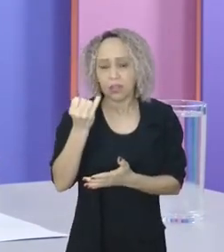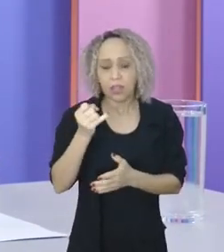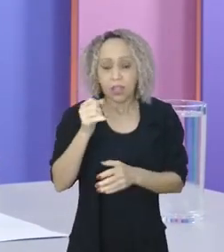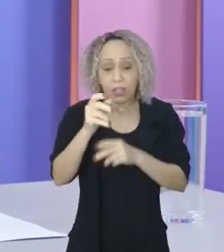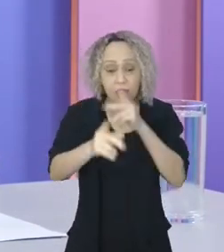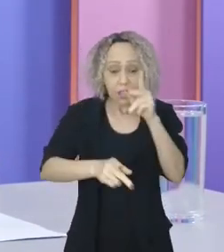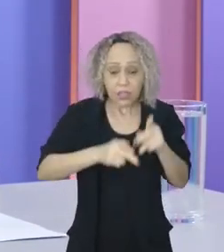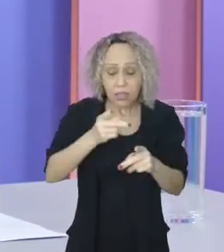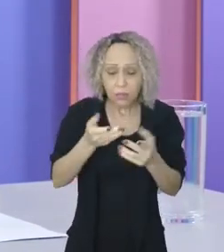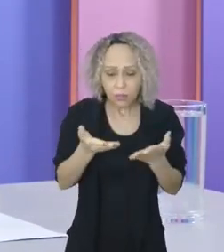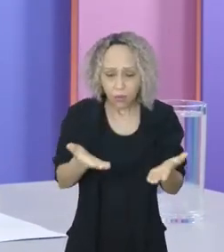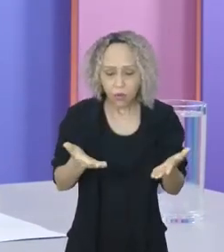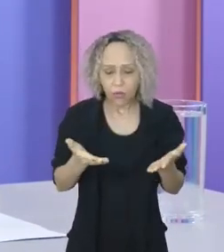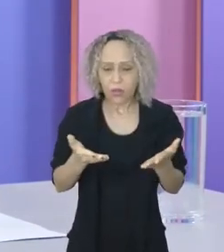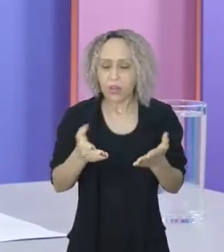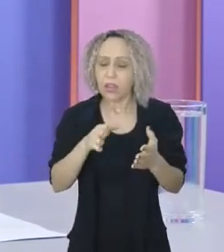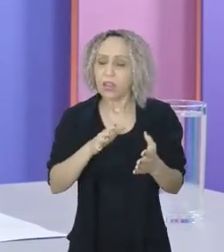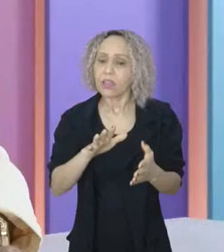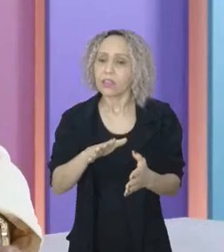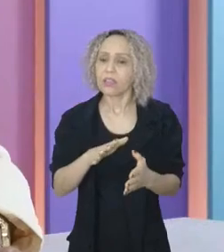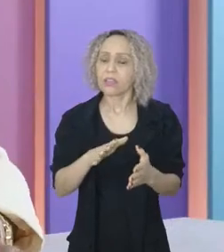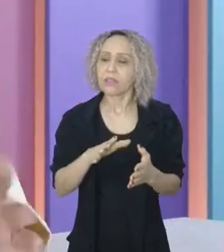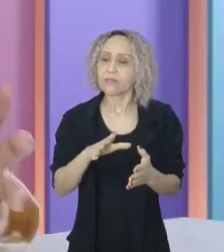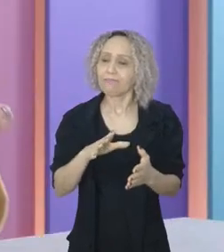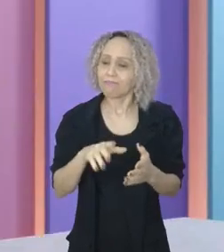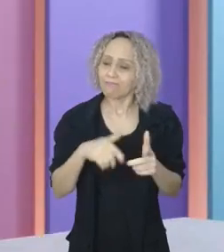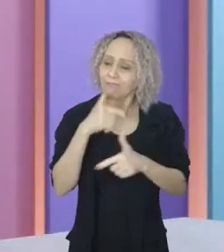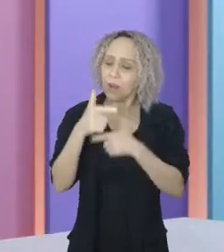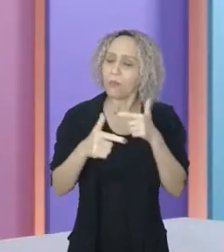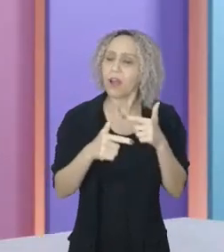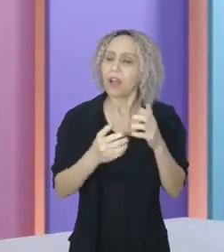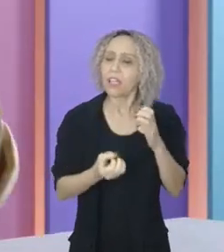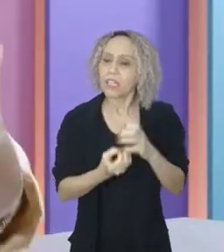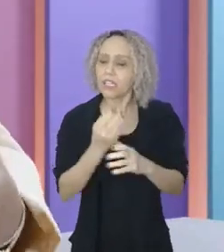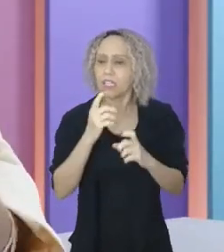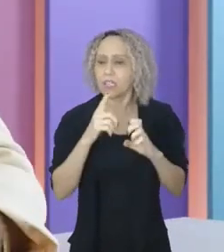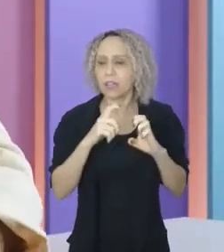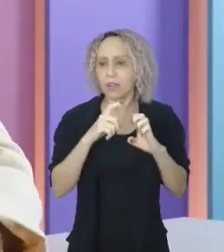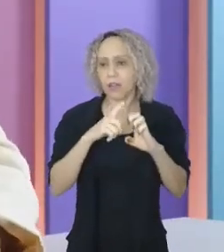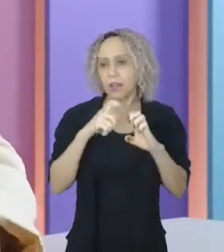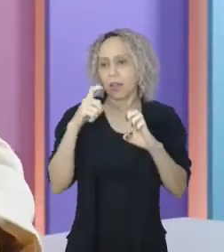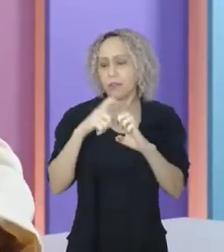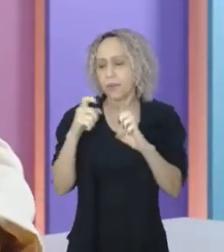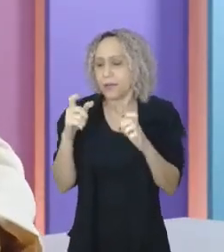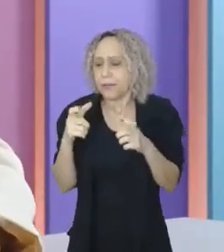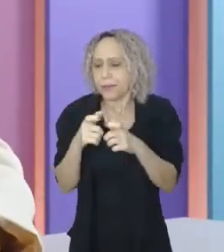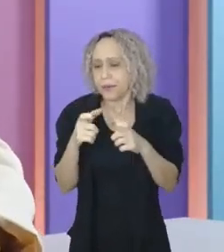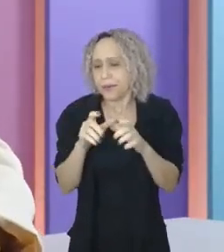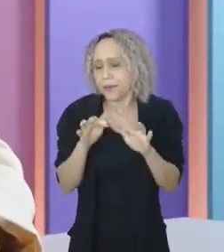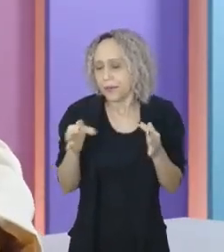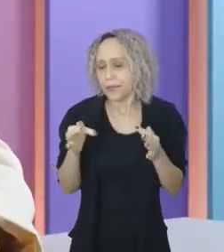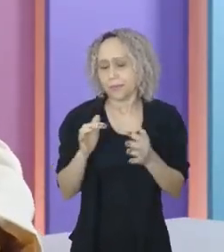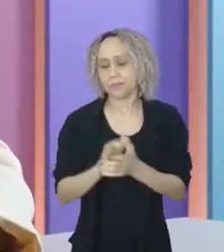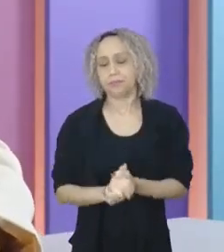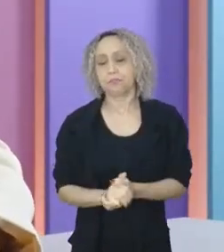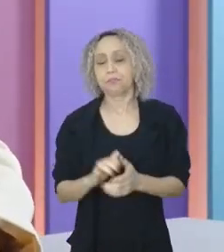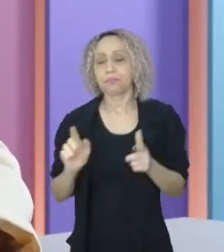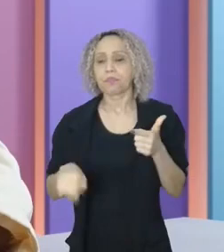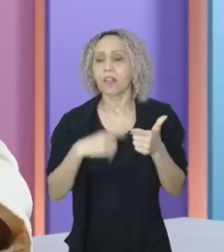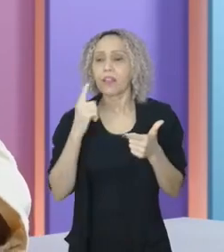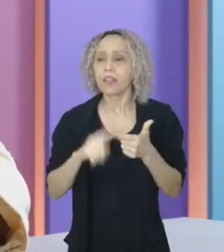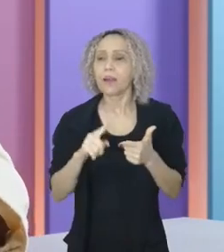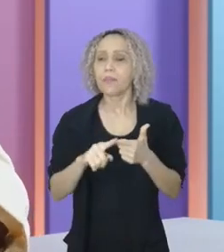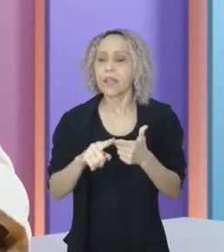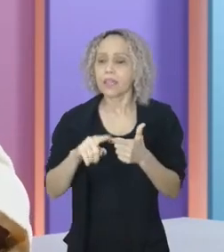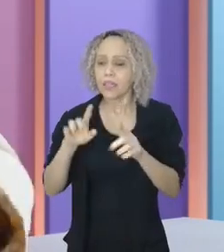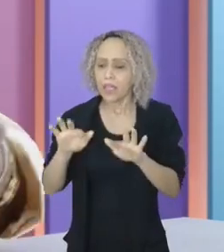população, nesses empreendimentos. O outro é garantindo que essas famílias,